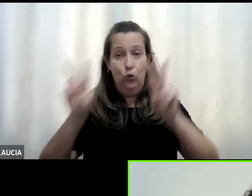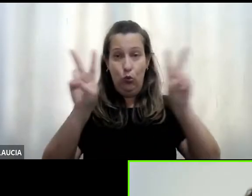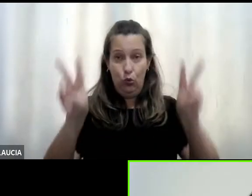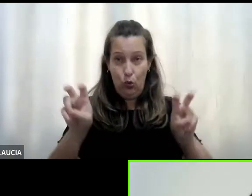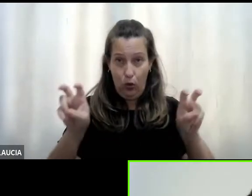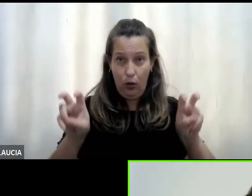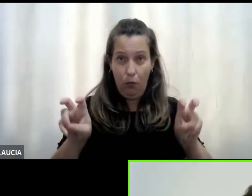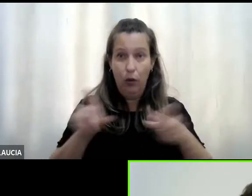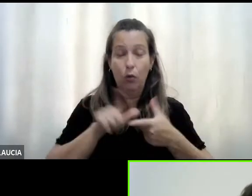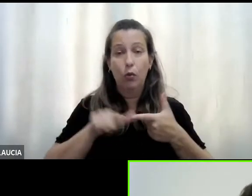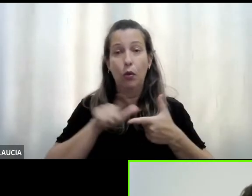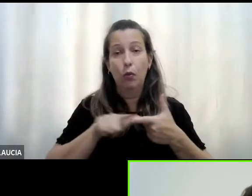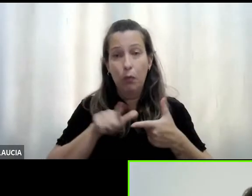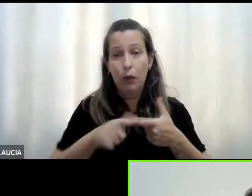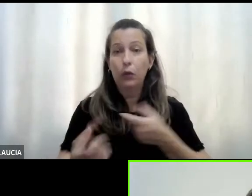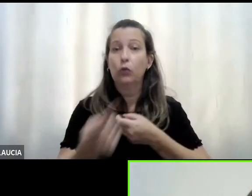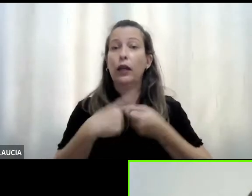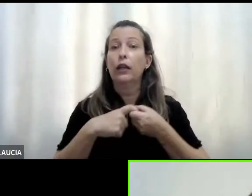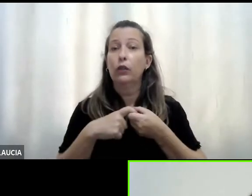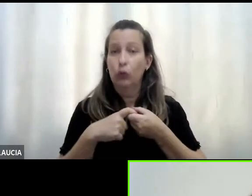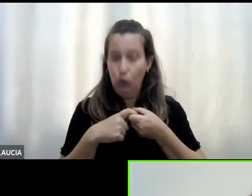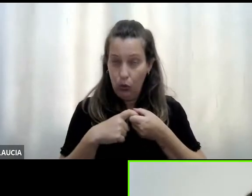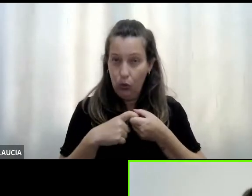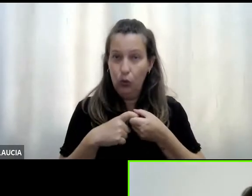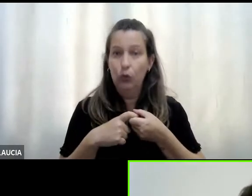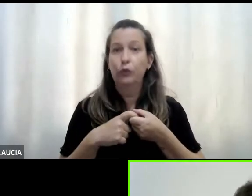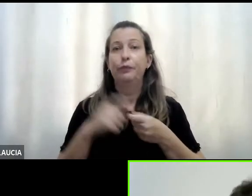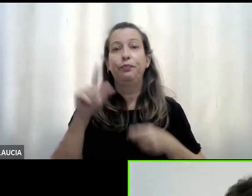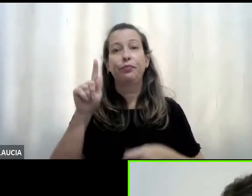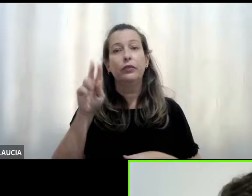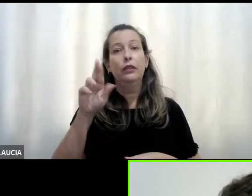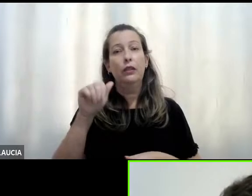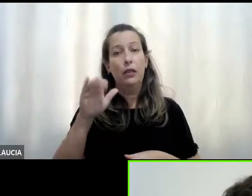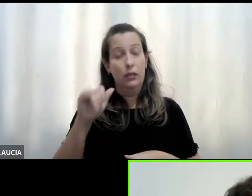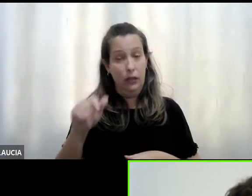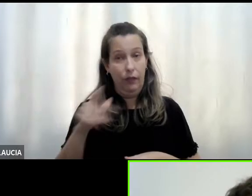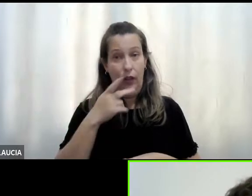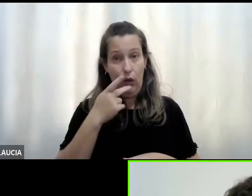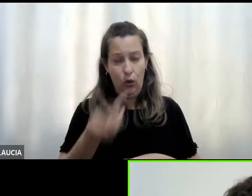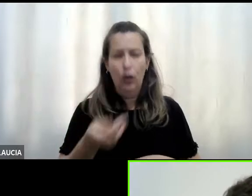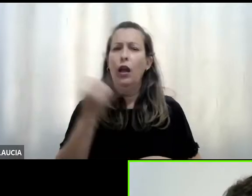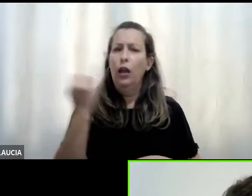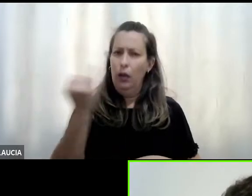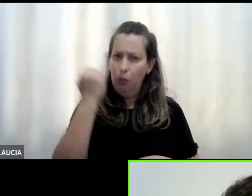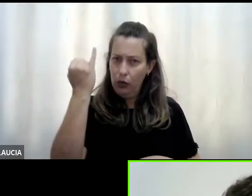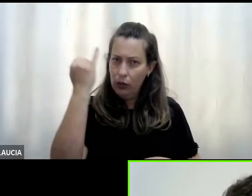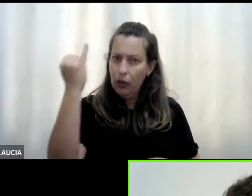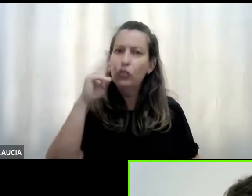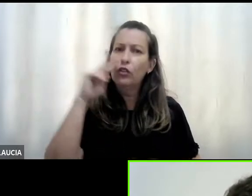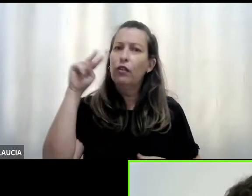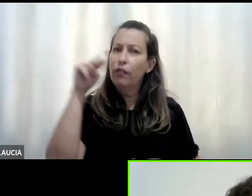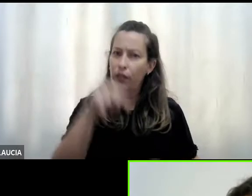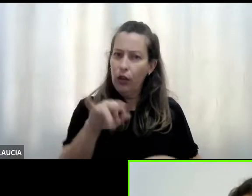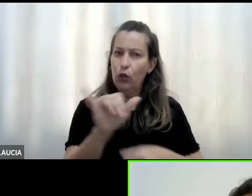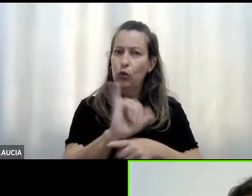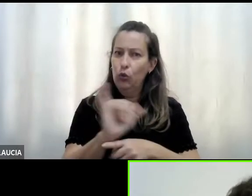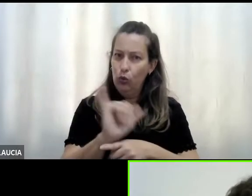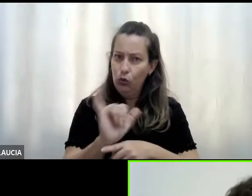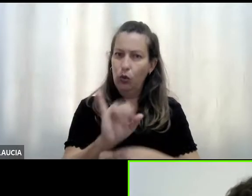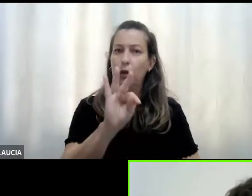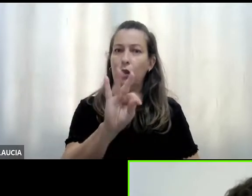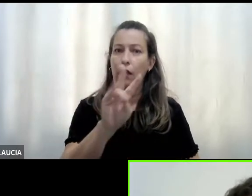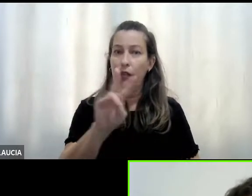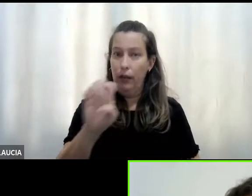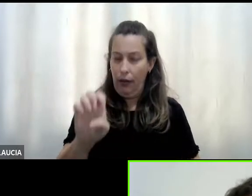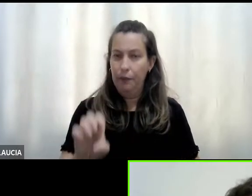a questão também do retorno que a Graça provocou, vale a pena dar uma olhada no YouTube da TVE e ver os vídeos lá. Um